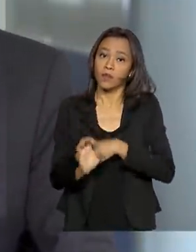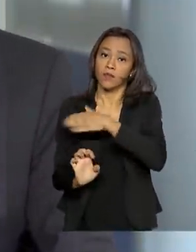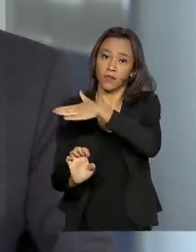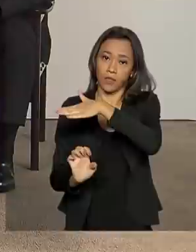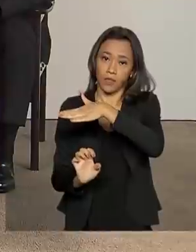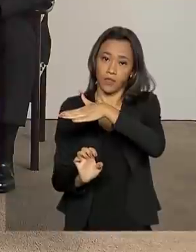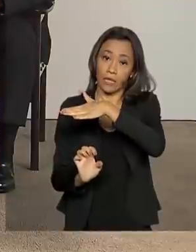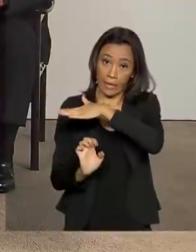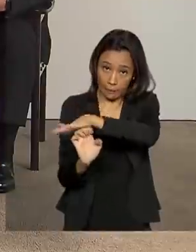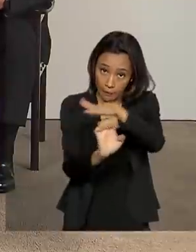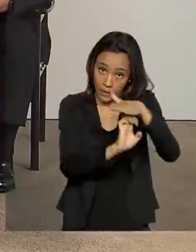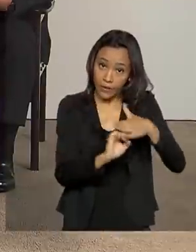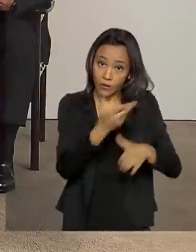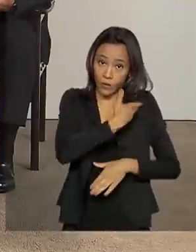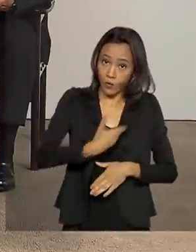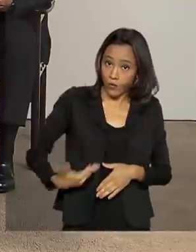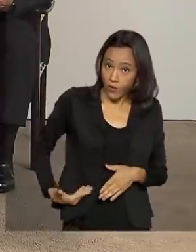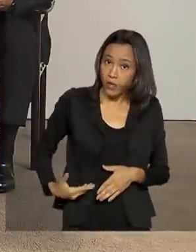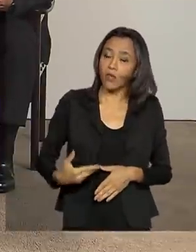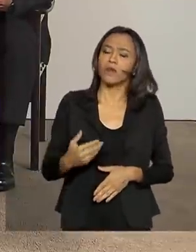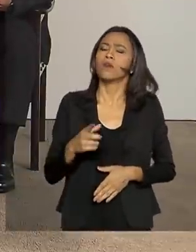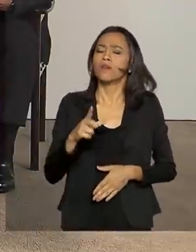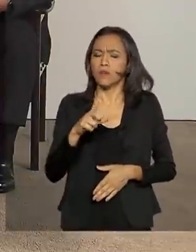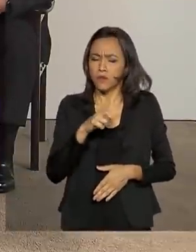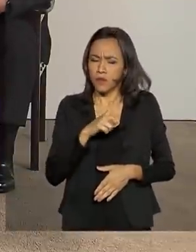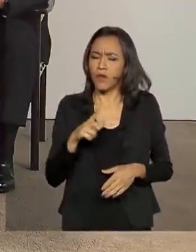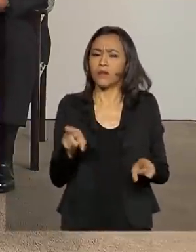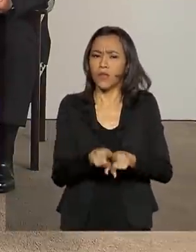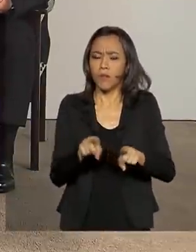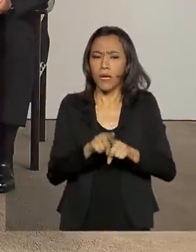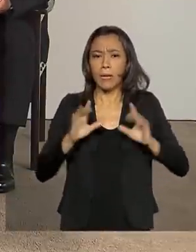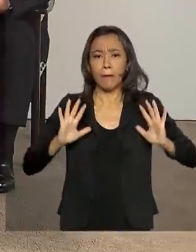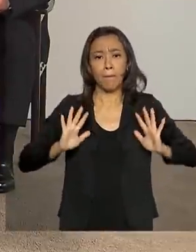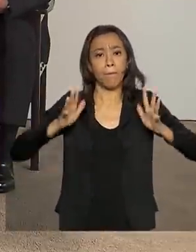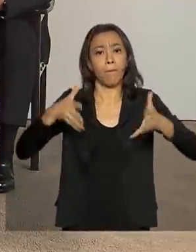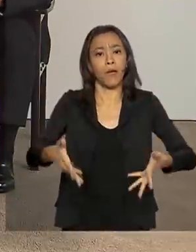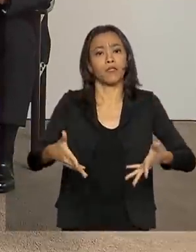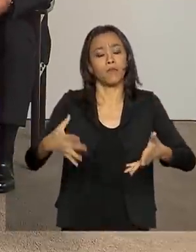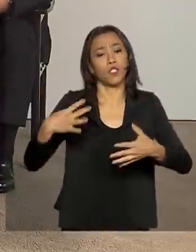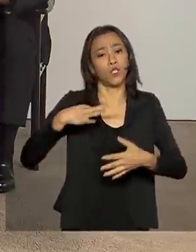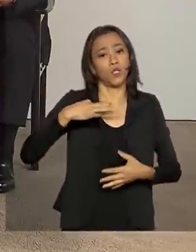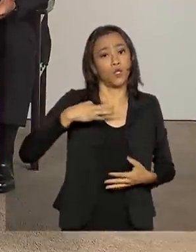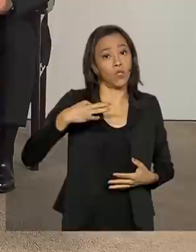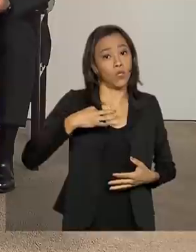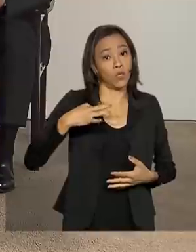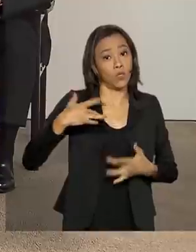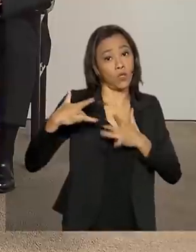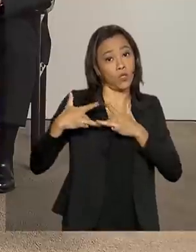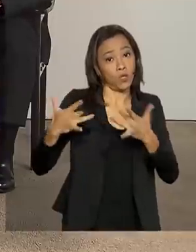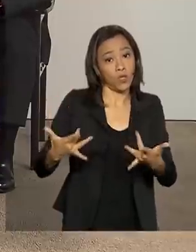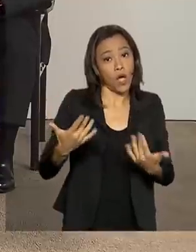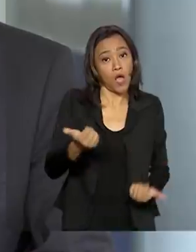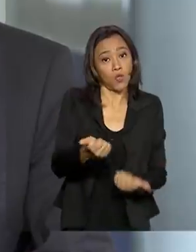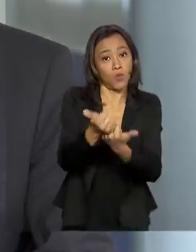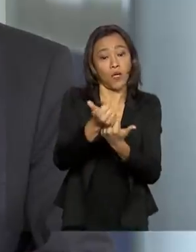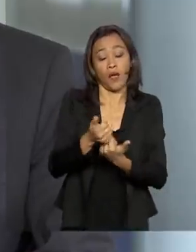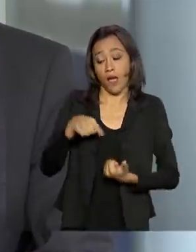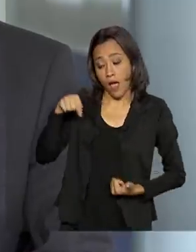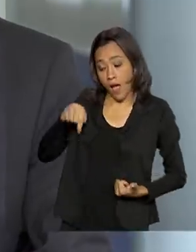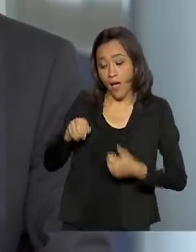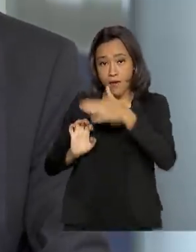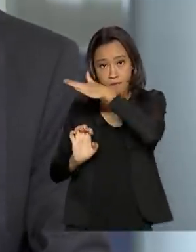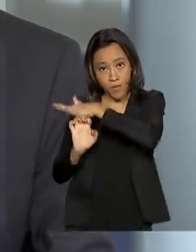As nossas empresas estatais estão participando também de forma solidária, tentando ajudar. A Petrobras